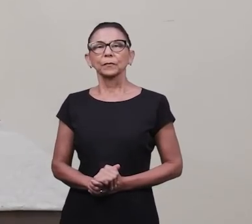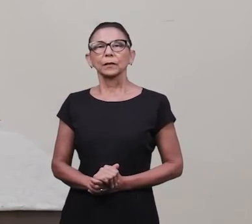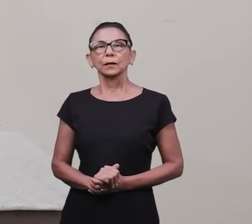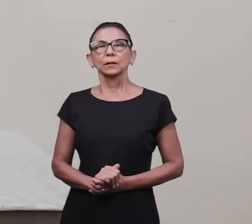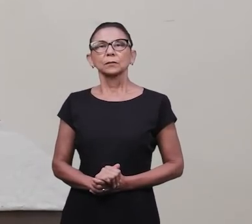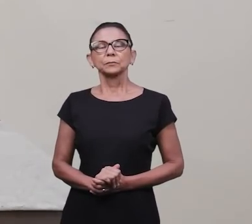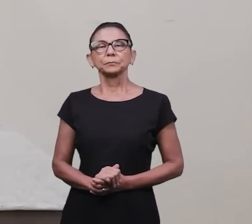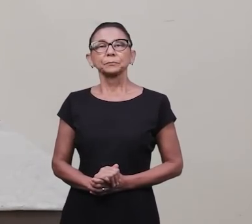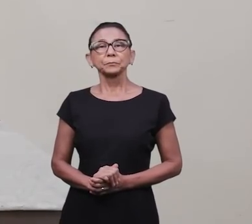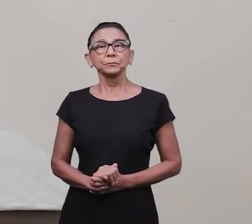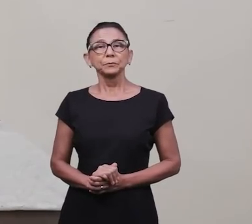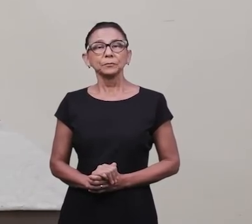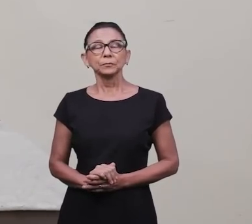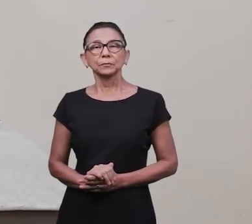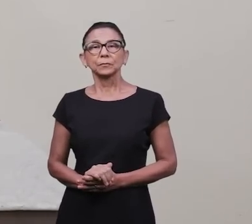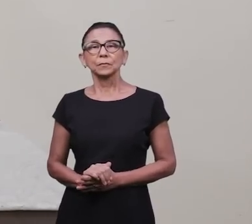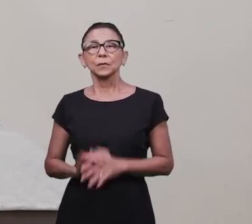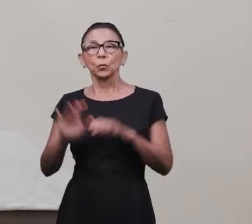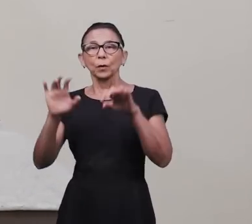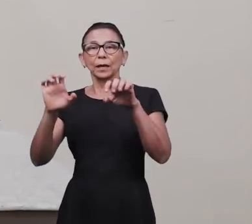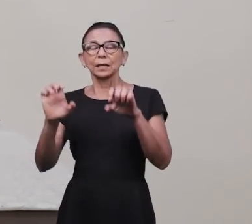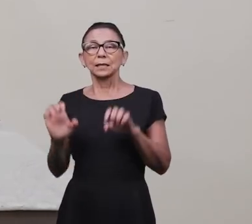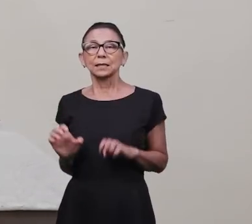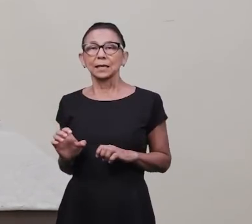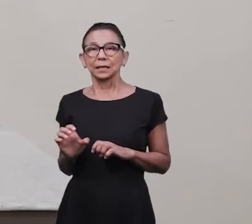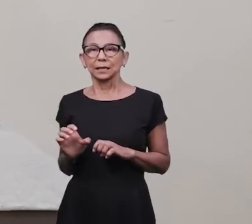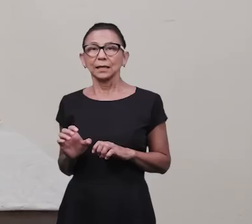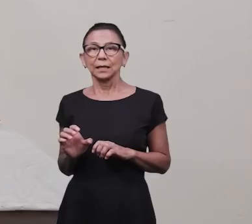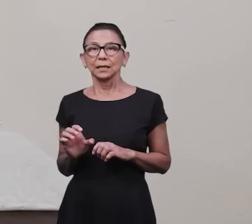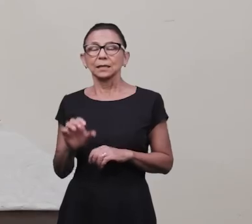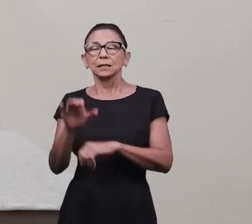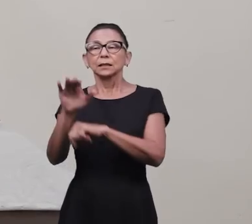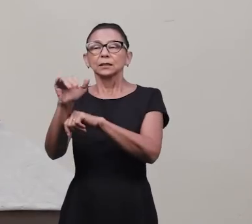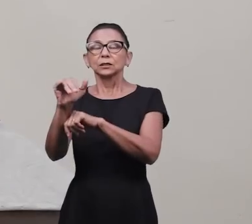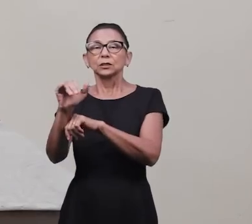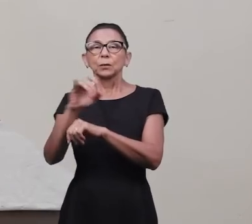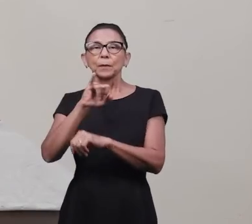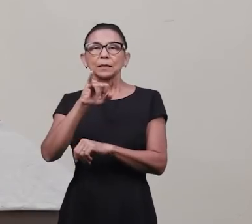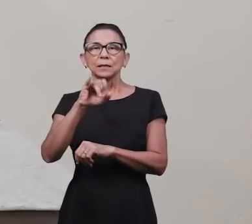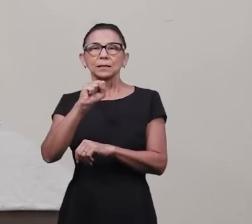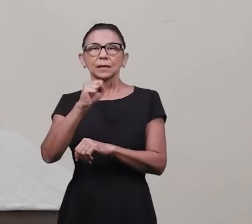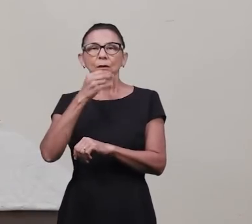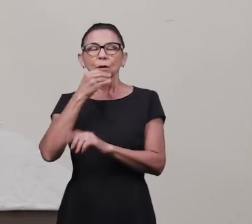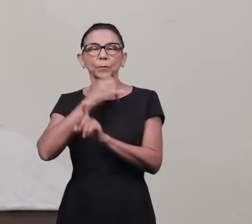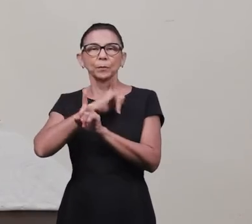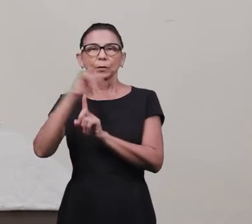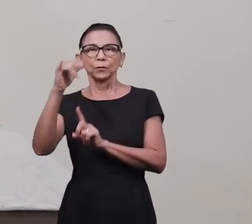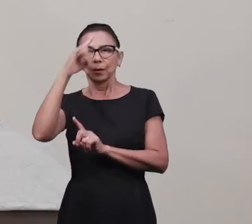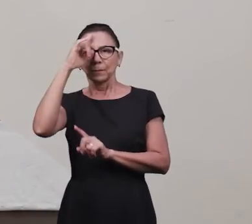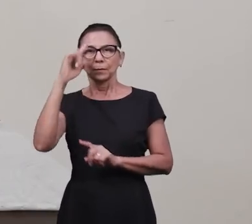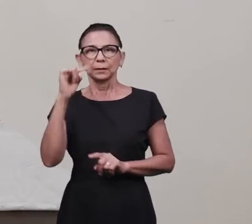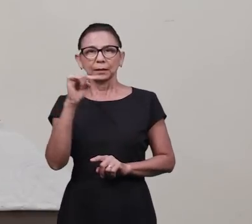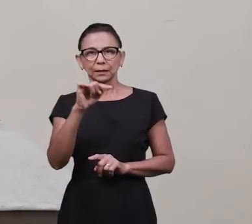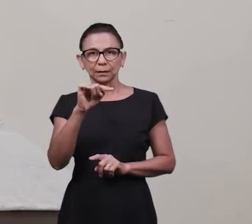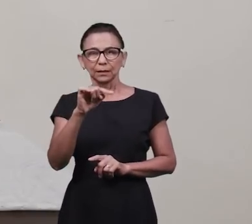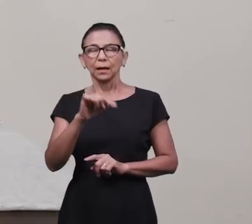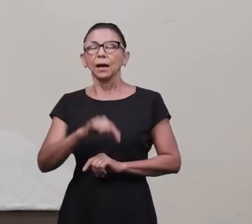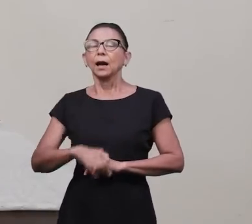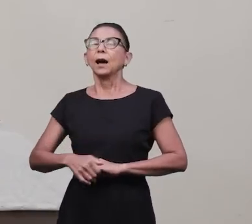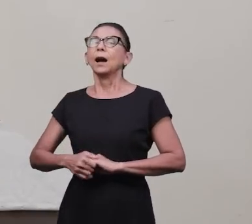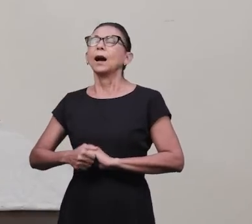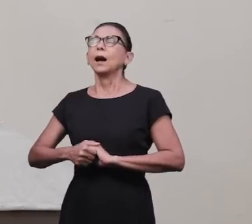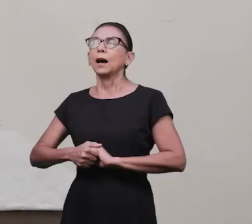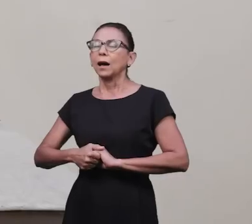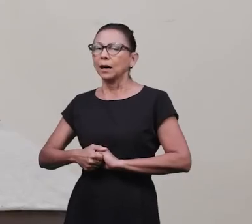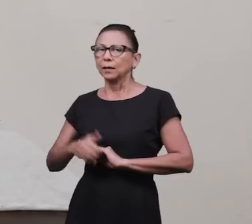do Espírito Santo, ele alcança a resposta de Deus. O homem, quando ele se volta para Deus, ele busca ao Senhor,